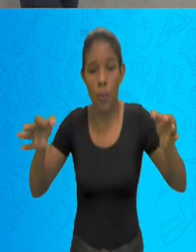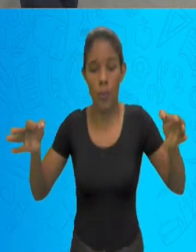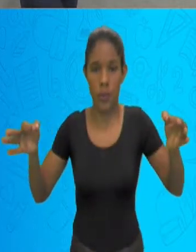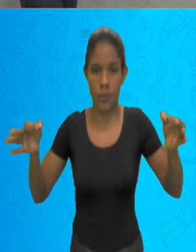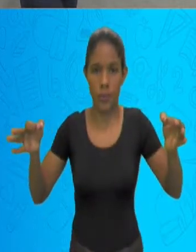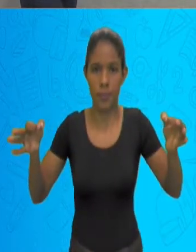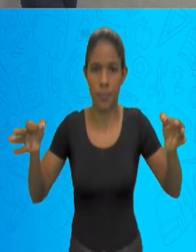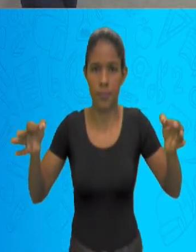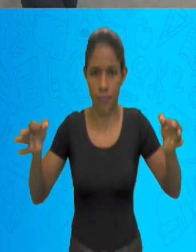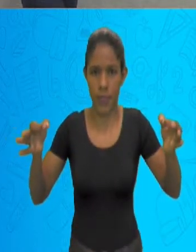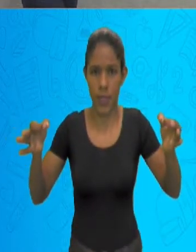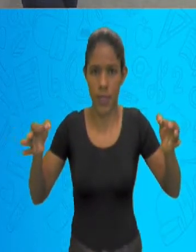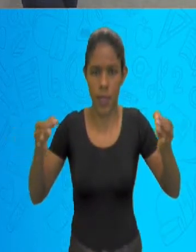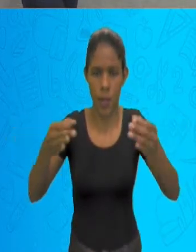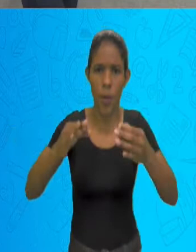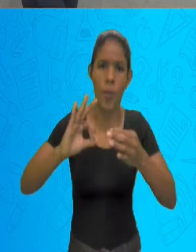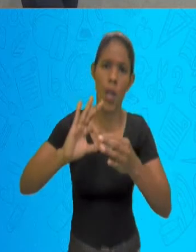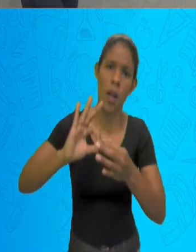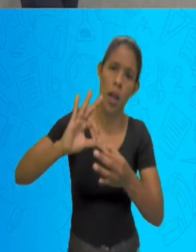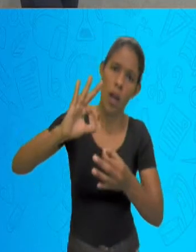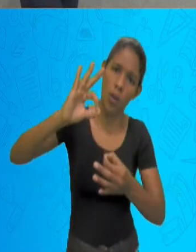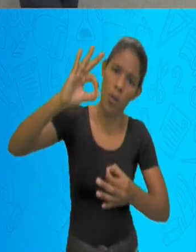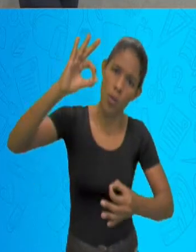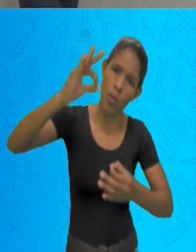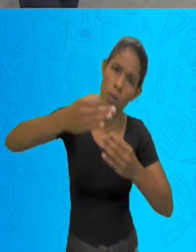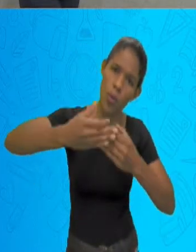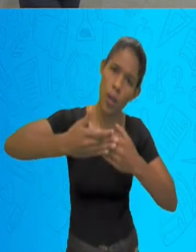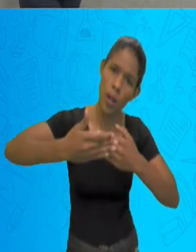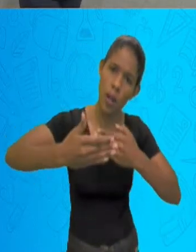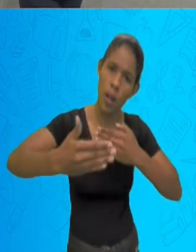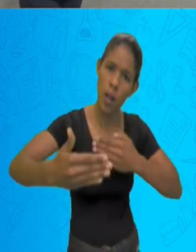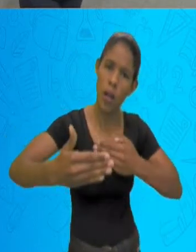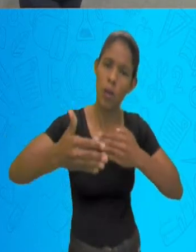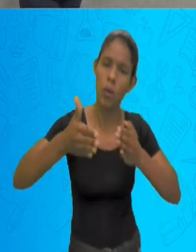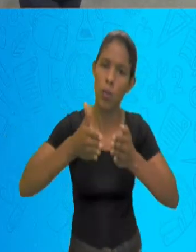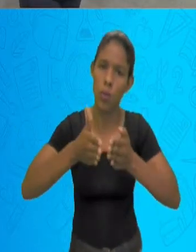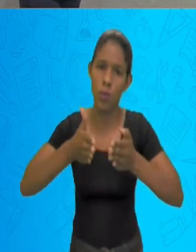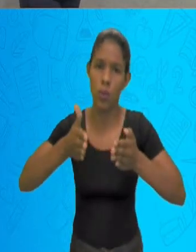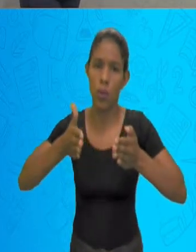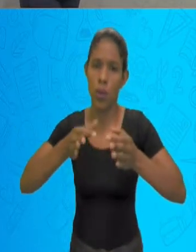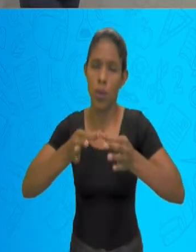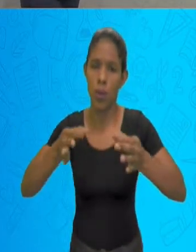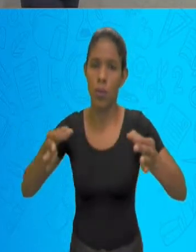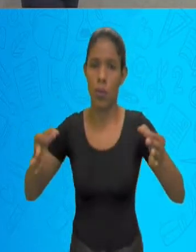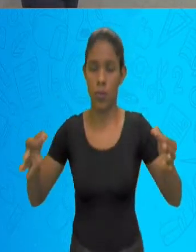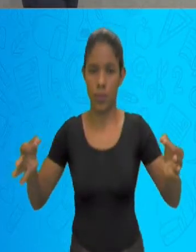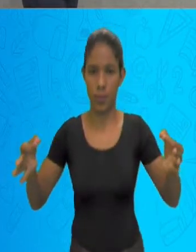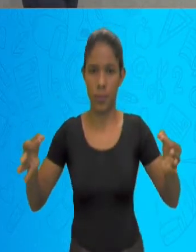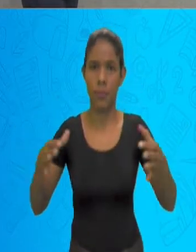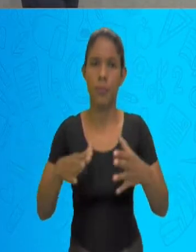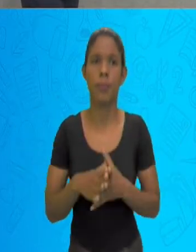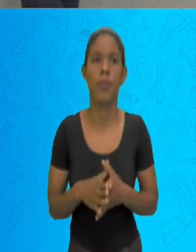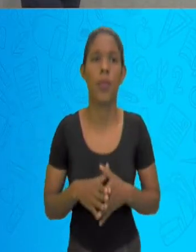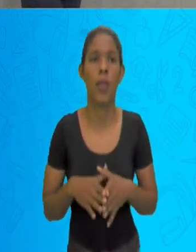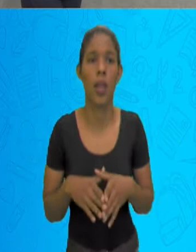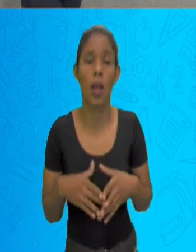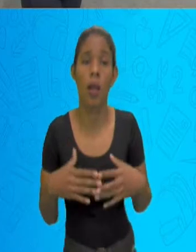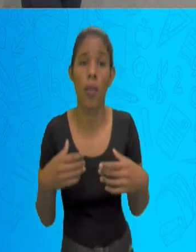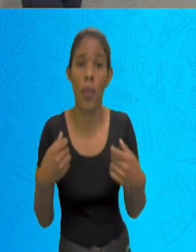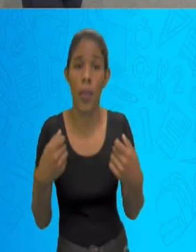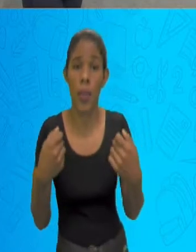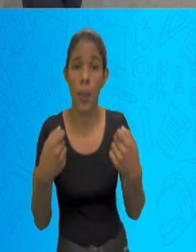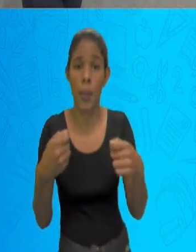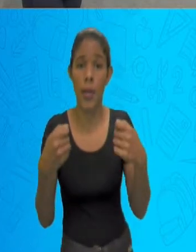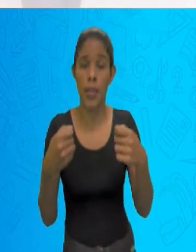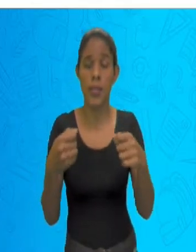também pode ver aqui no lugar dessa largura escrito profundidade desta caixa. Então, ela precisa ter